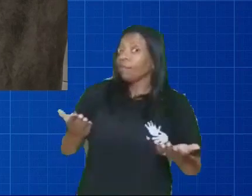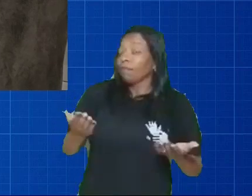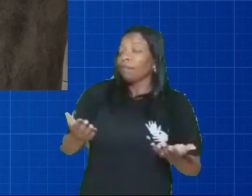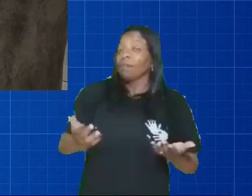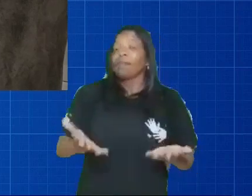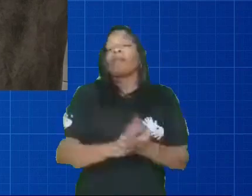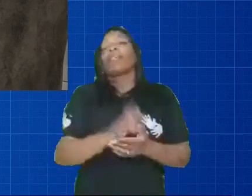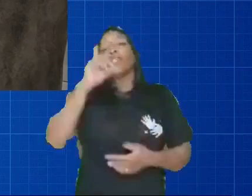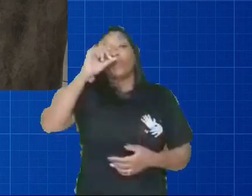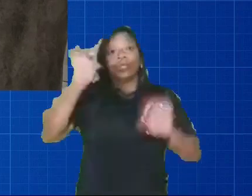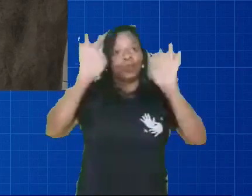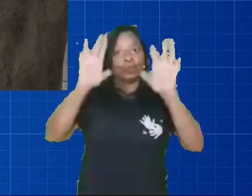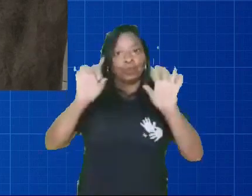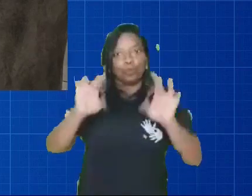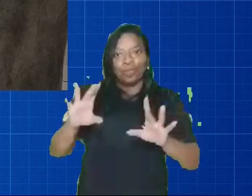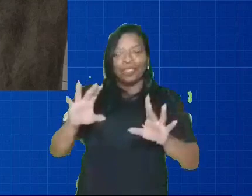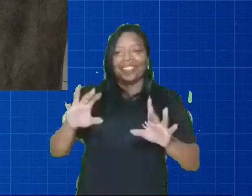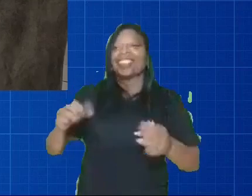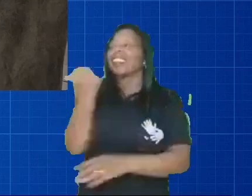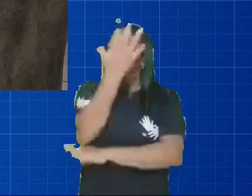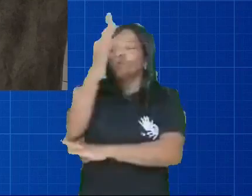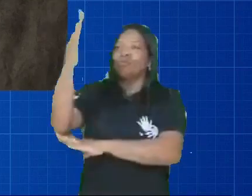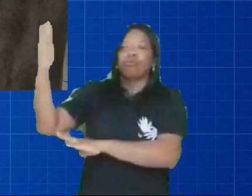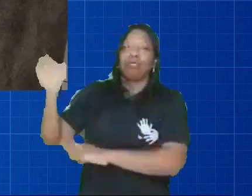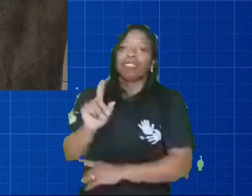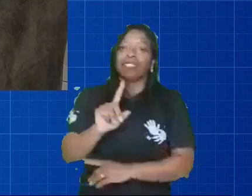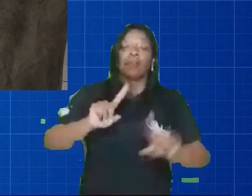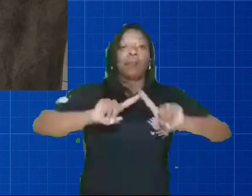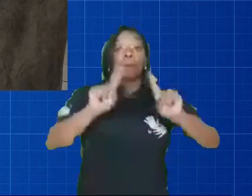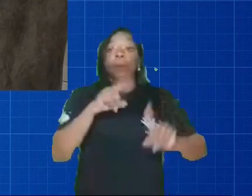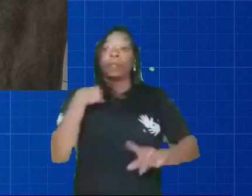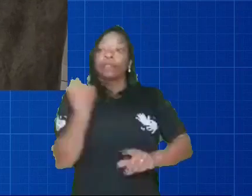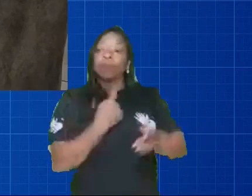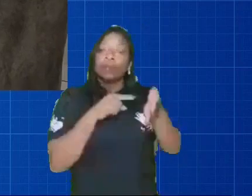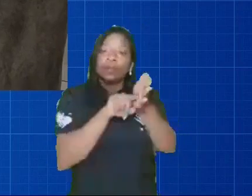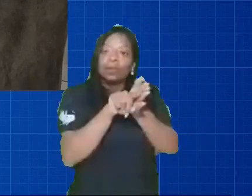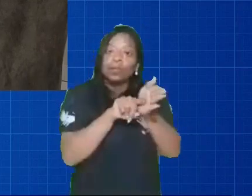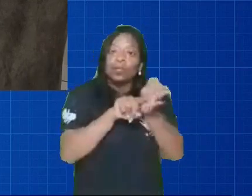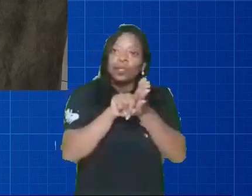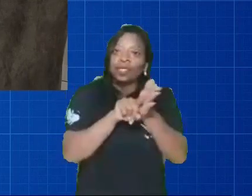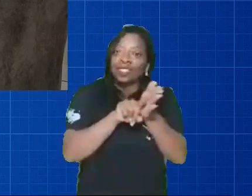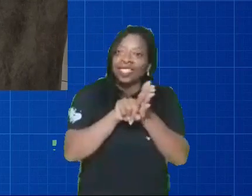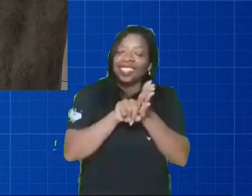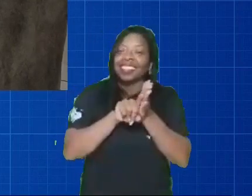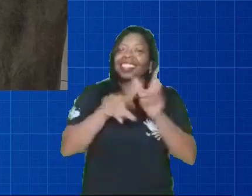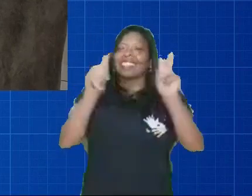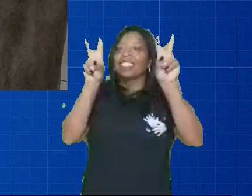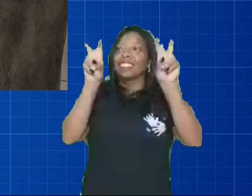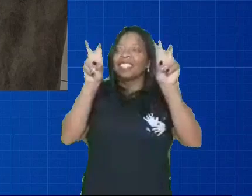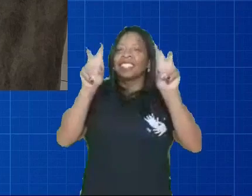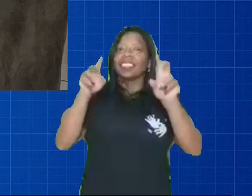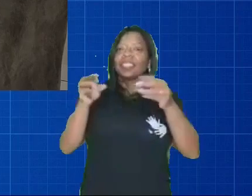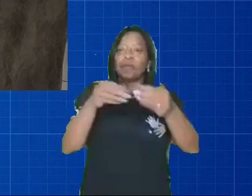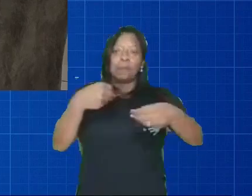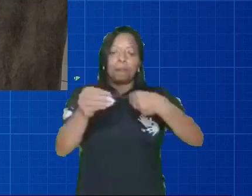um pouco mais para o meio ambiente, né? E esse ano a gente pesquisou na ONU que a temática seria a questão do plástico, né? E a